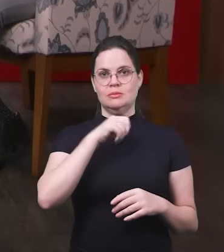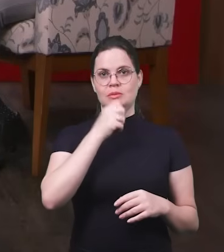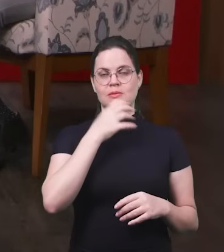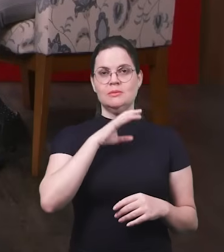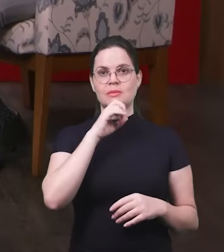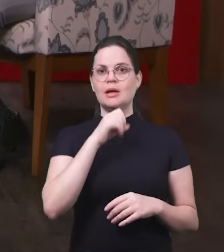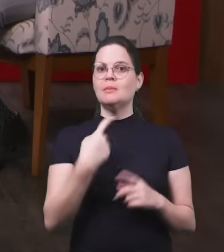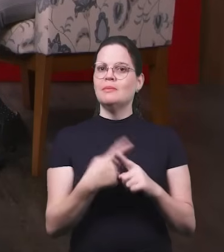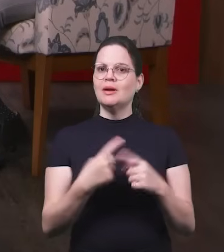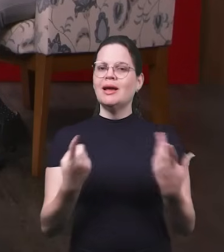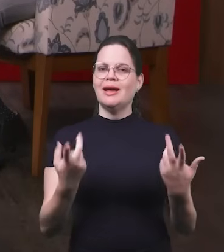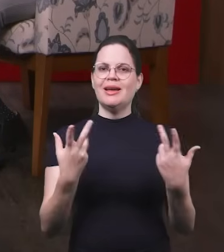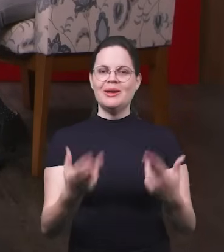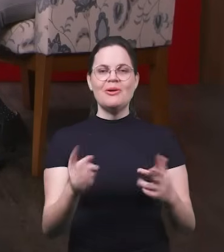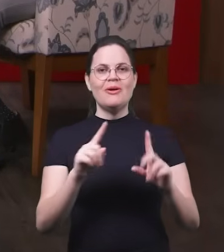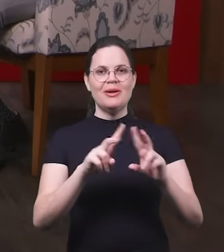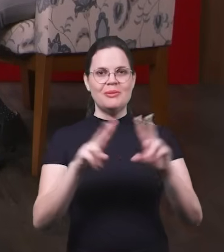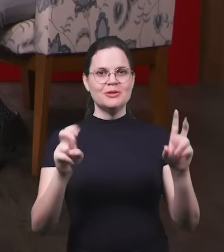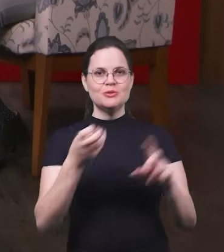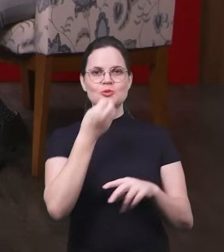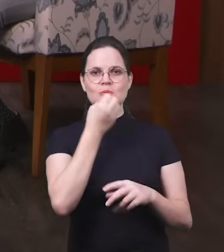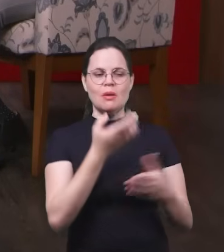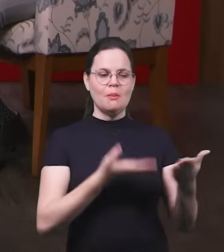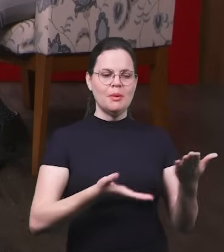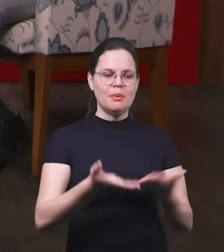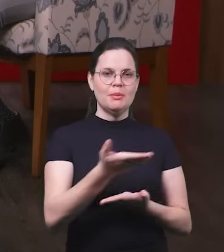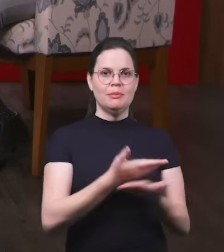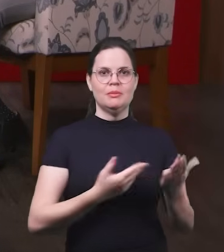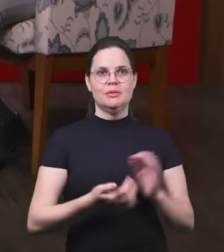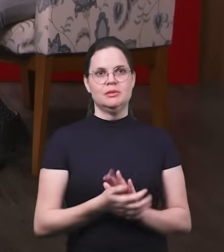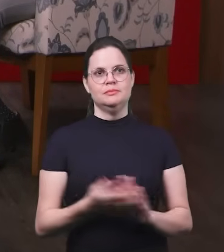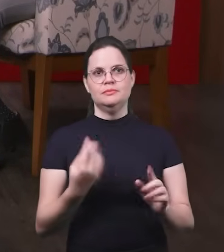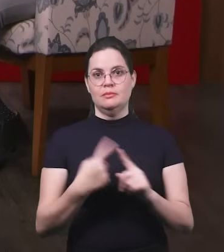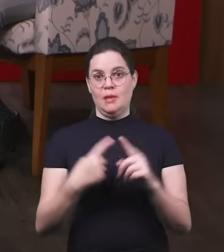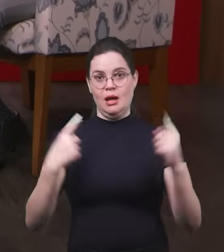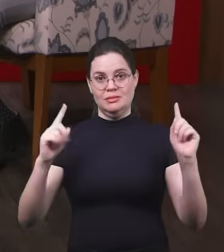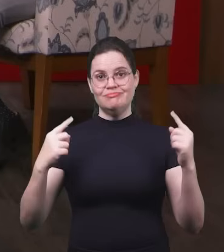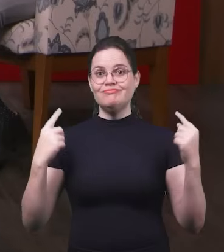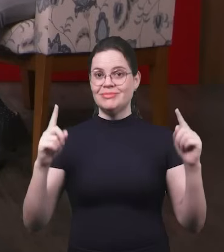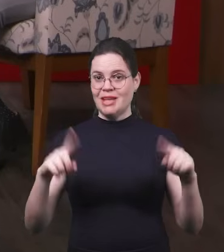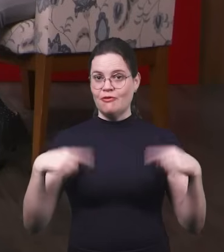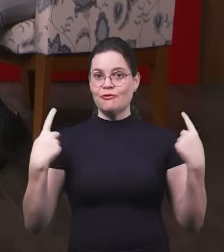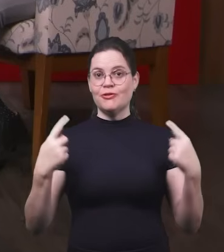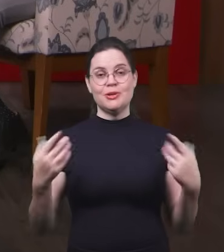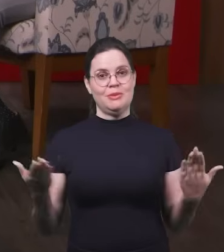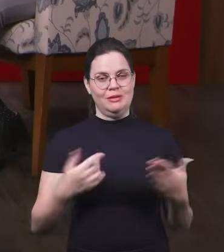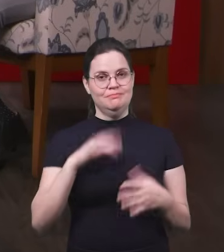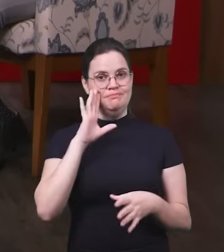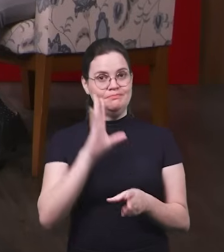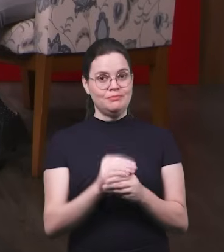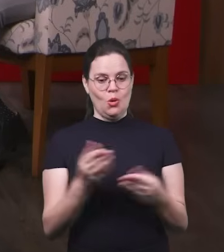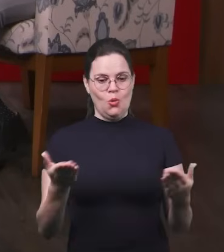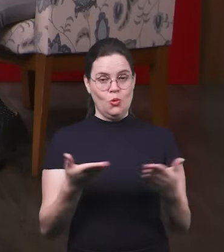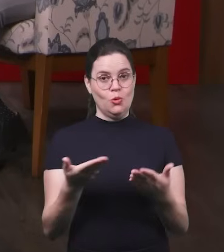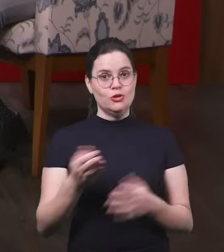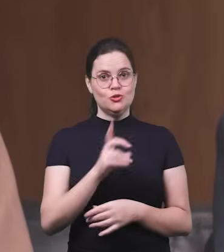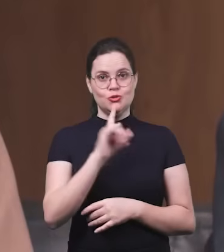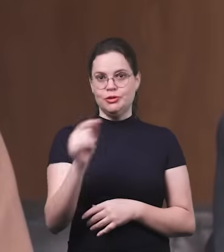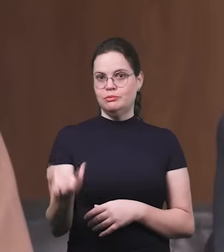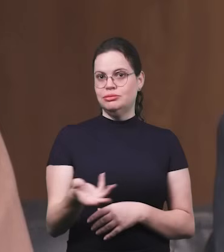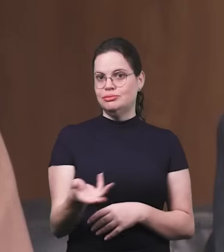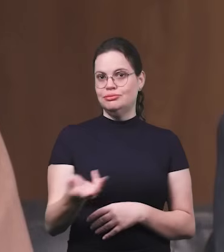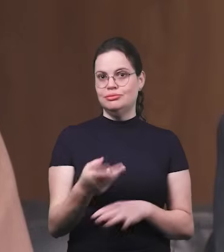É a arte do bom convívio. Exatamente. Né? Que é desafiador nos dias corridos que estamos vivendo, né? Mas